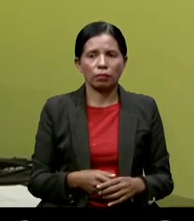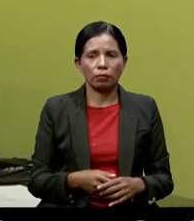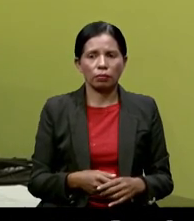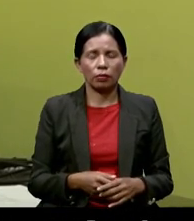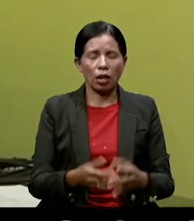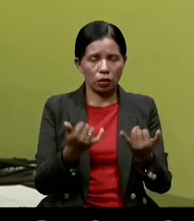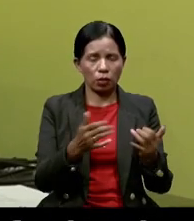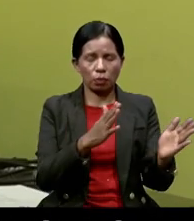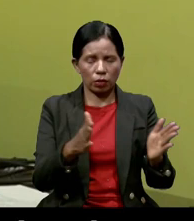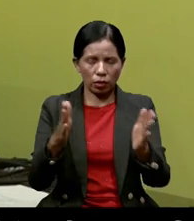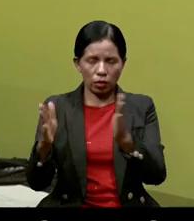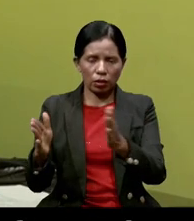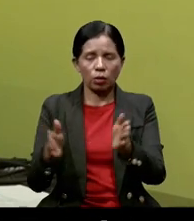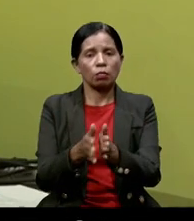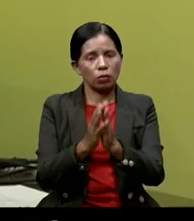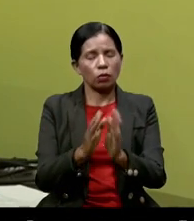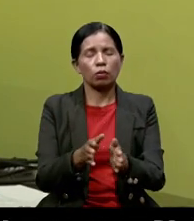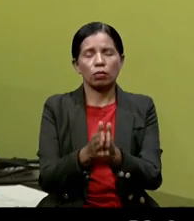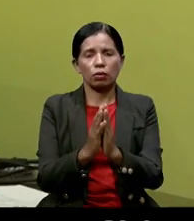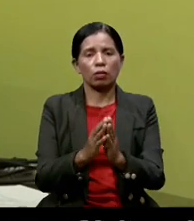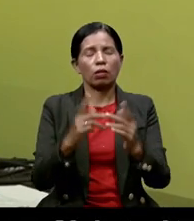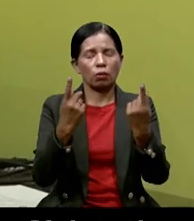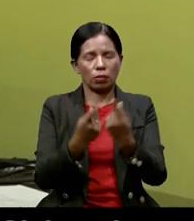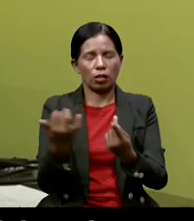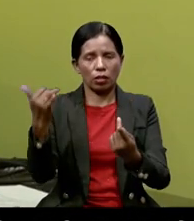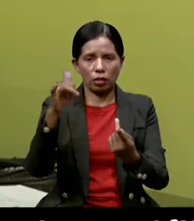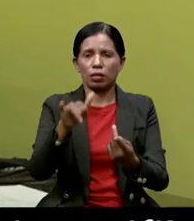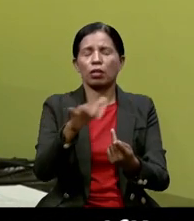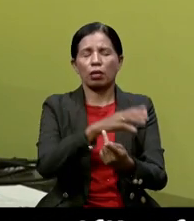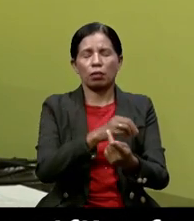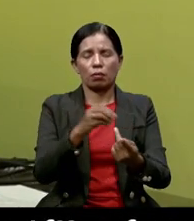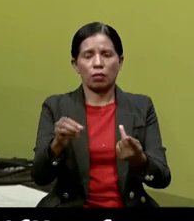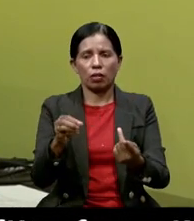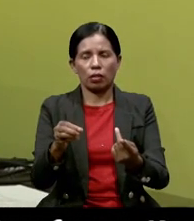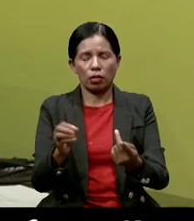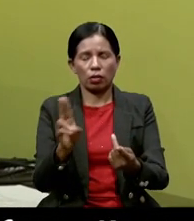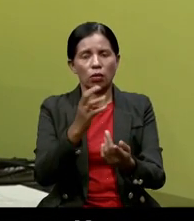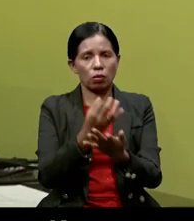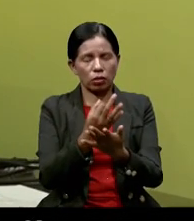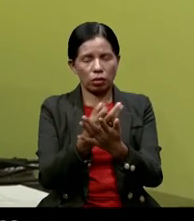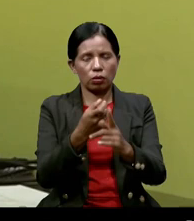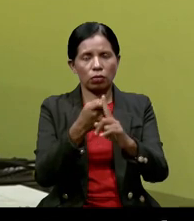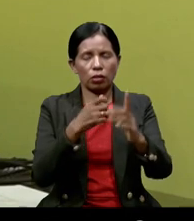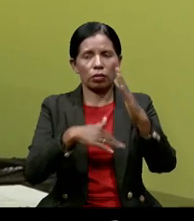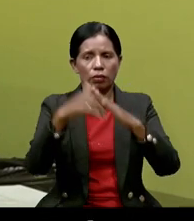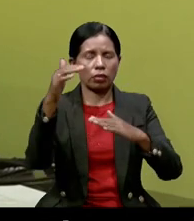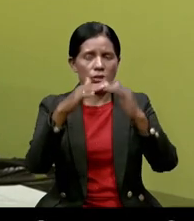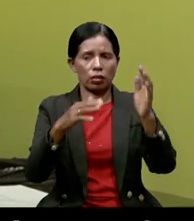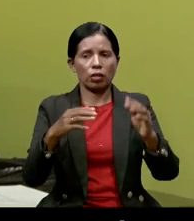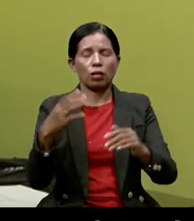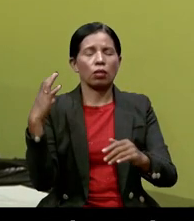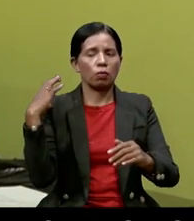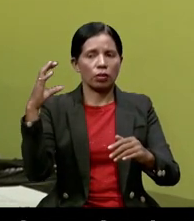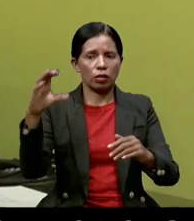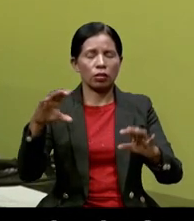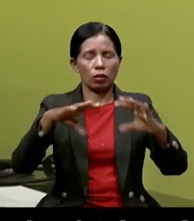lagor proceso de aprovisionamento e a comissão nacional de aprovisionamento também ne fundo ne maior se fundo das infraestruturas. Quando ainda né, competência, Comissão